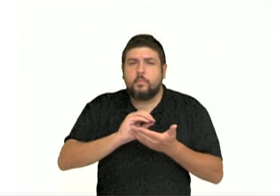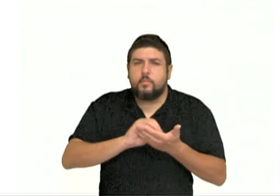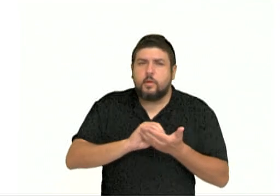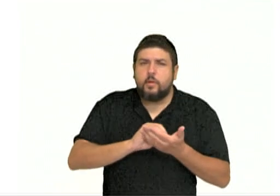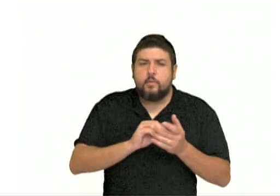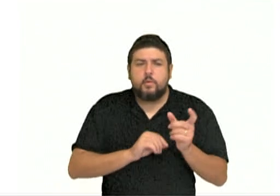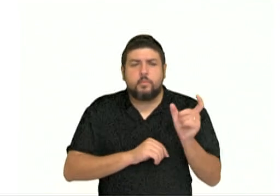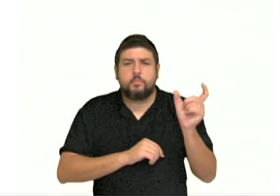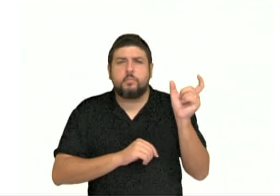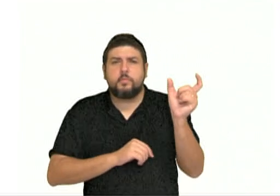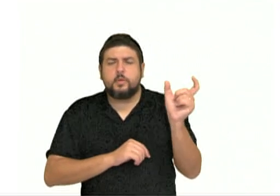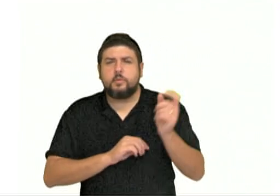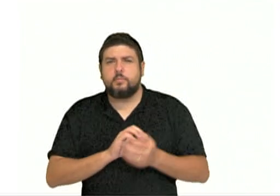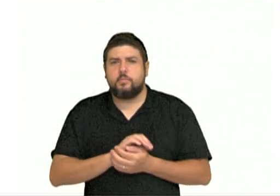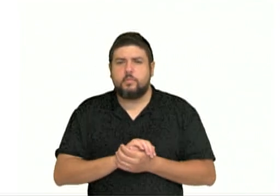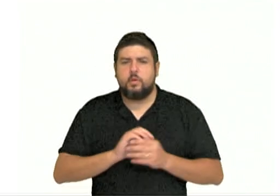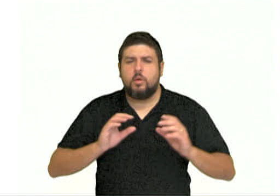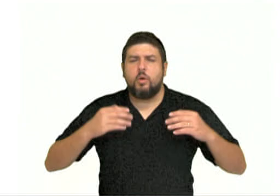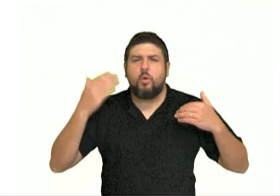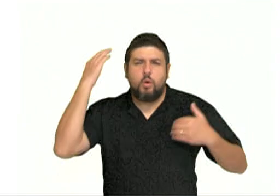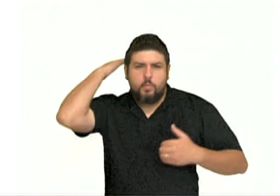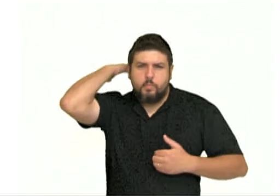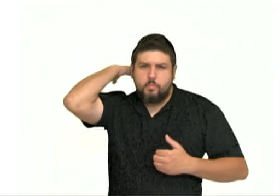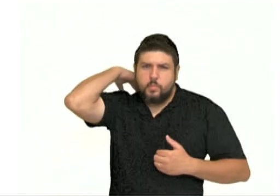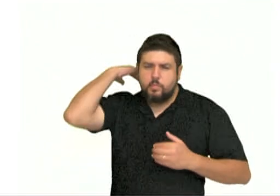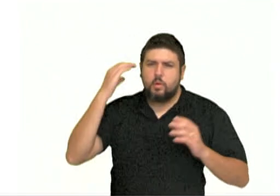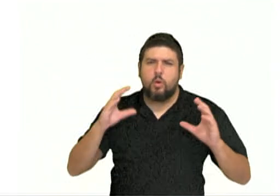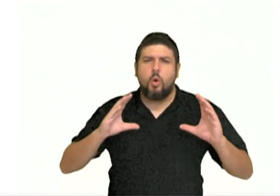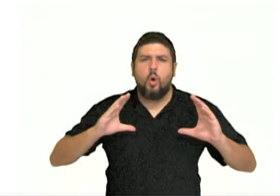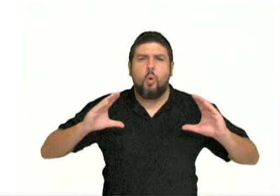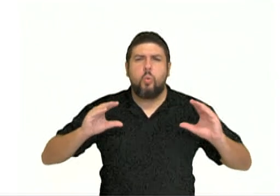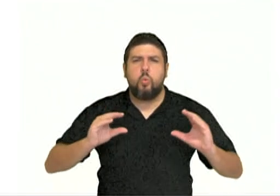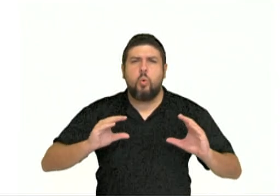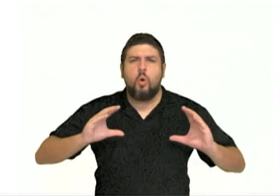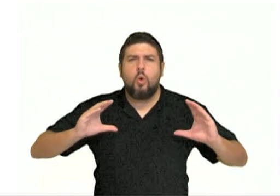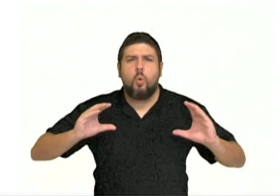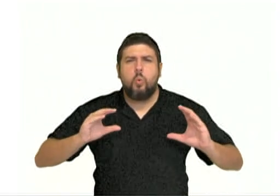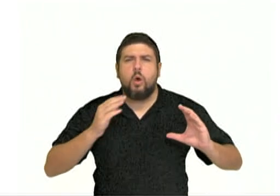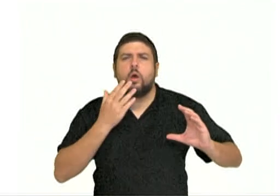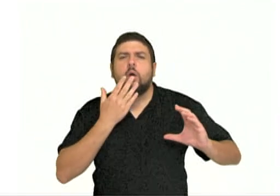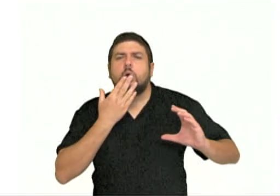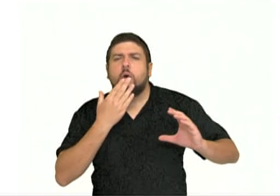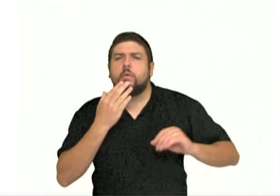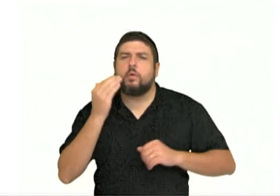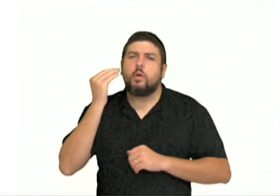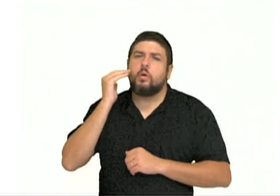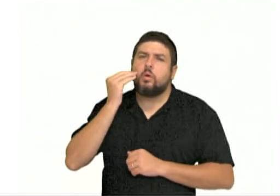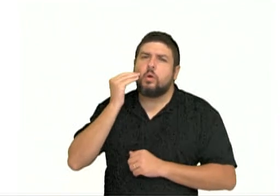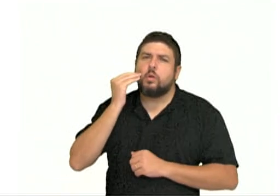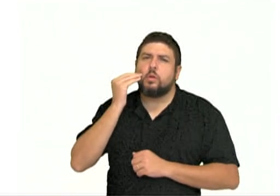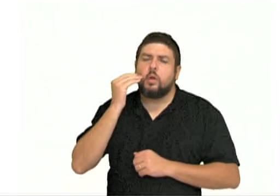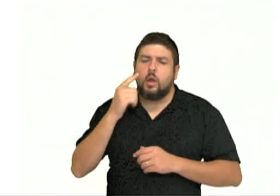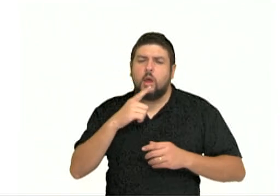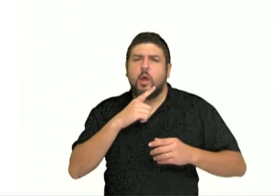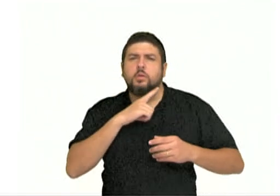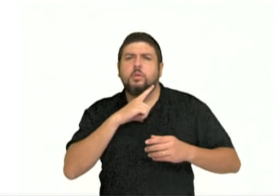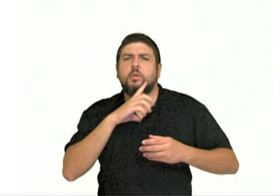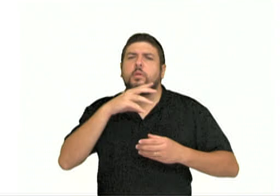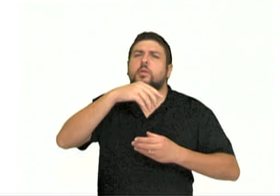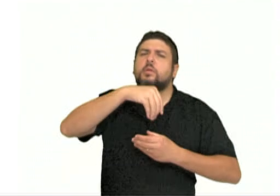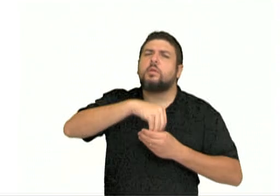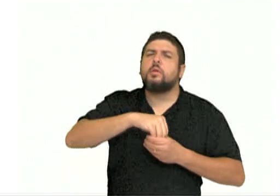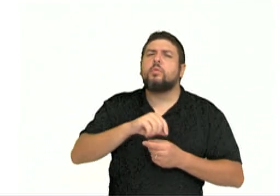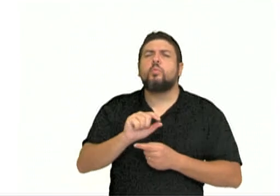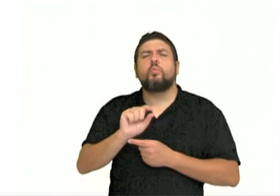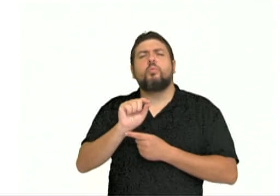corretamente. Os pulmões são órgãos de cor rosada. São compostos de... Então, é aqui que você